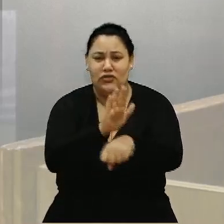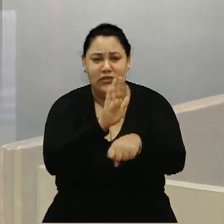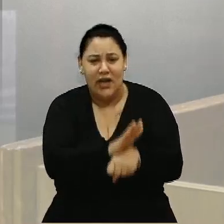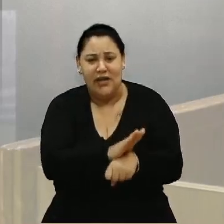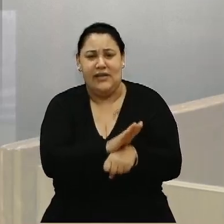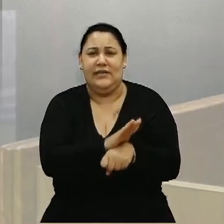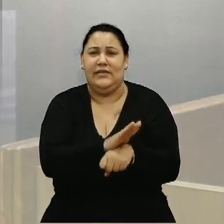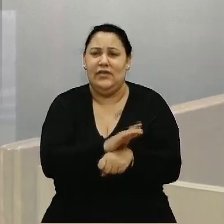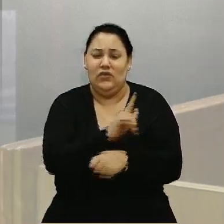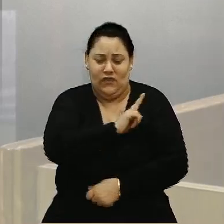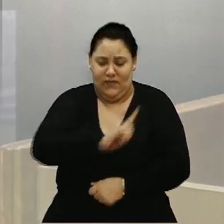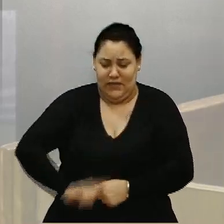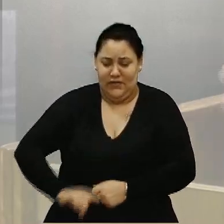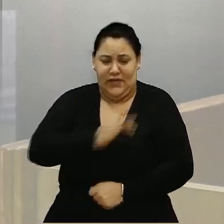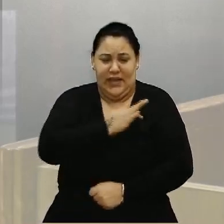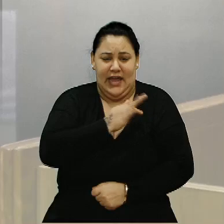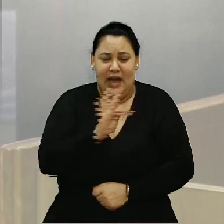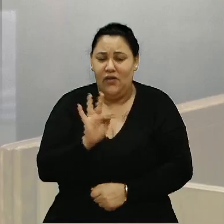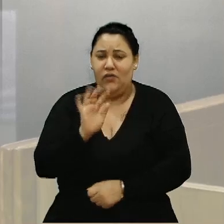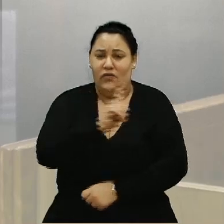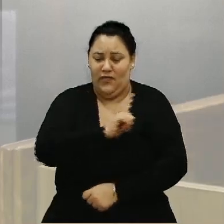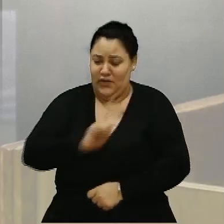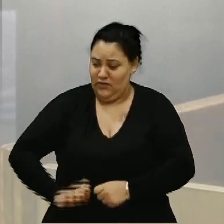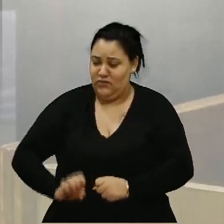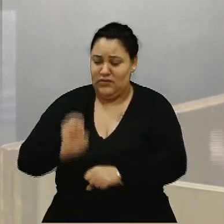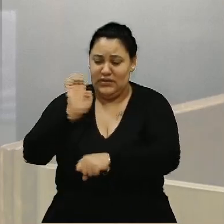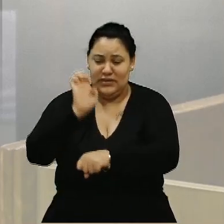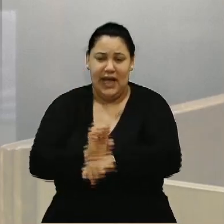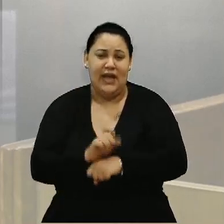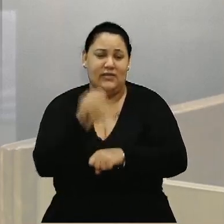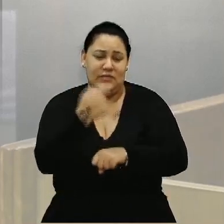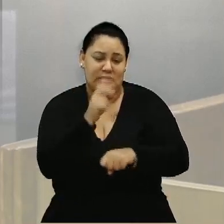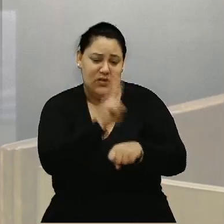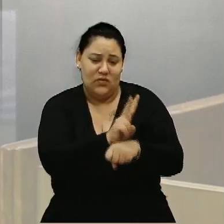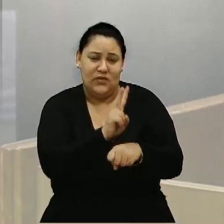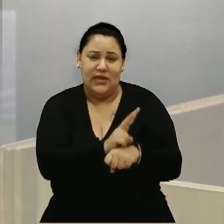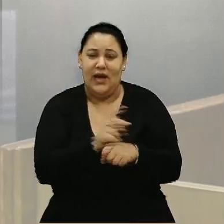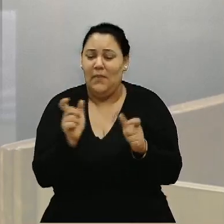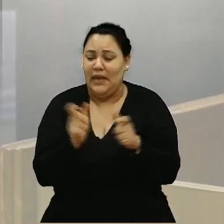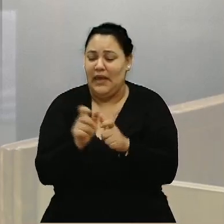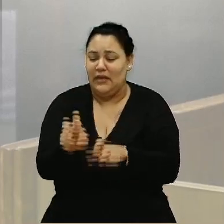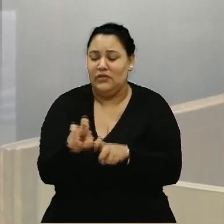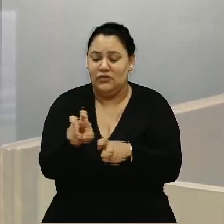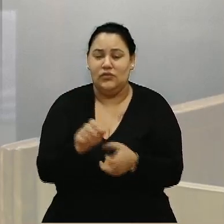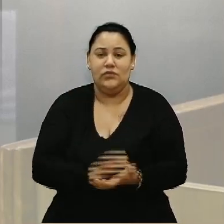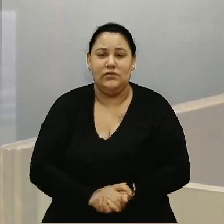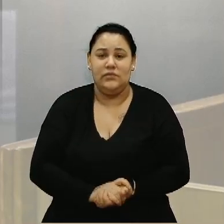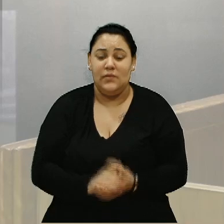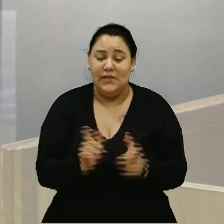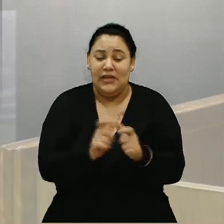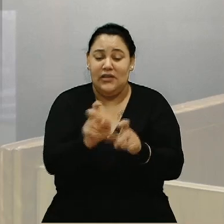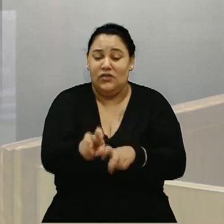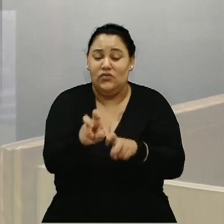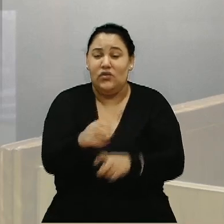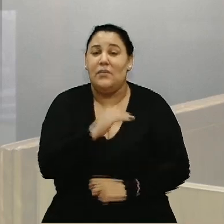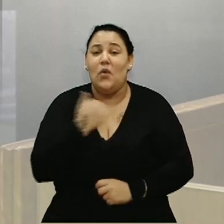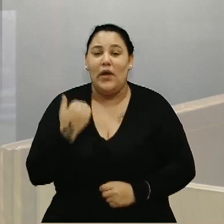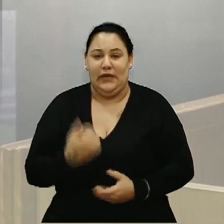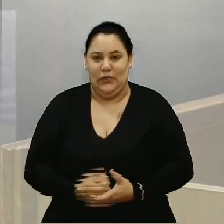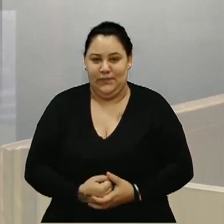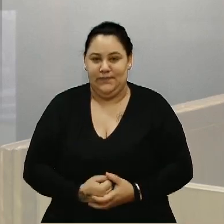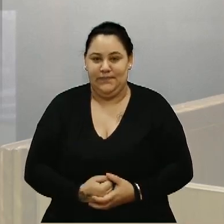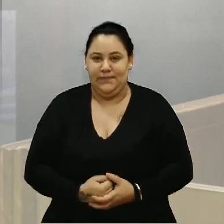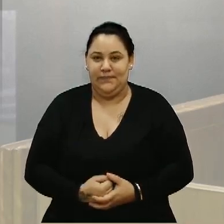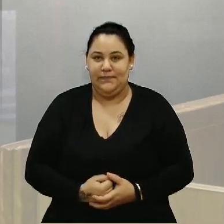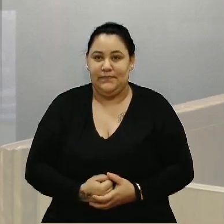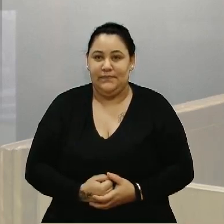tanto o governo federal quanto o governo do estado, que tem que proteger o pequeno. O pequeno agricultor está morrendo. Está morrendo.